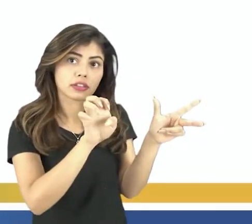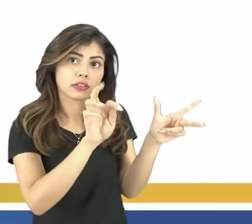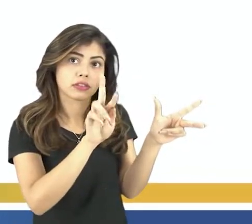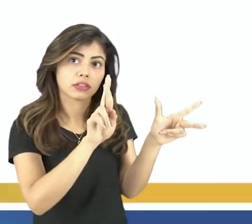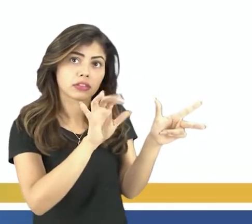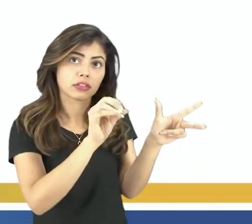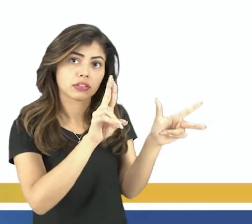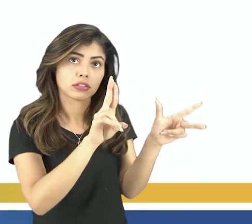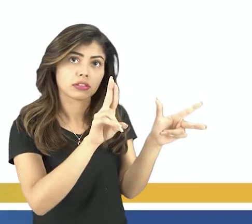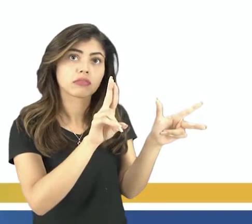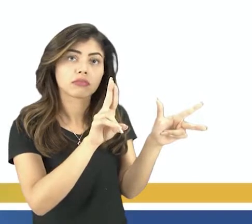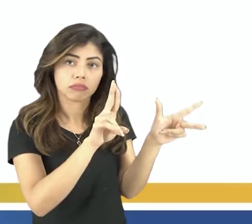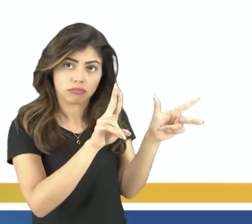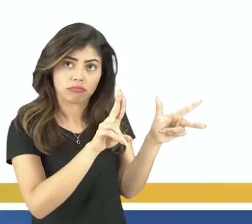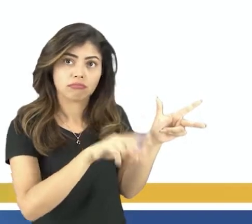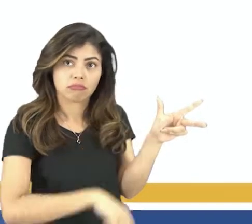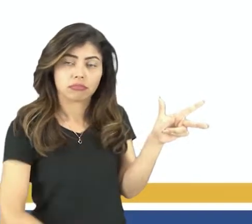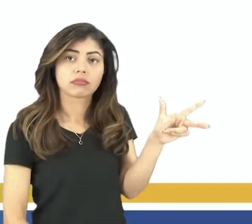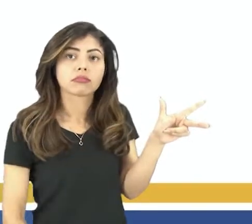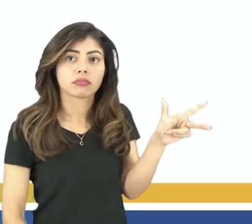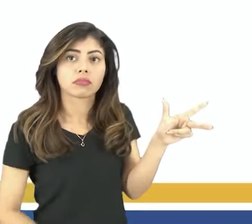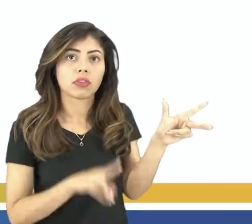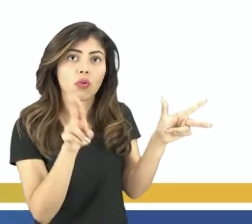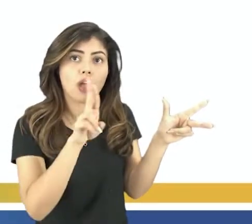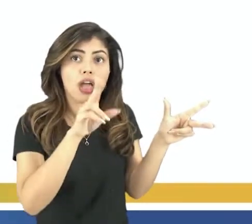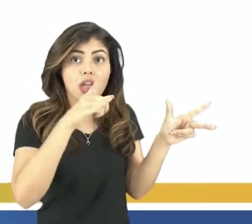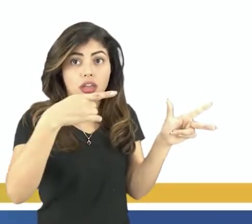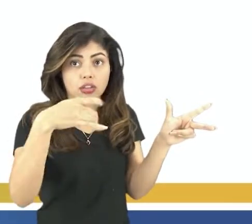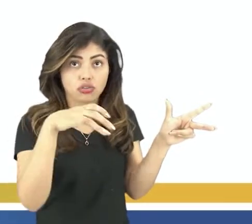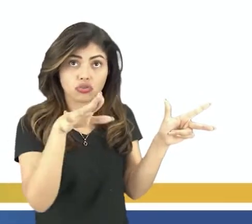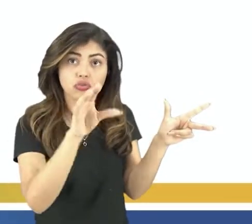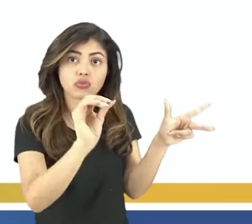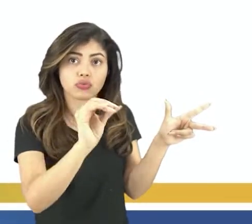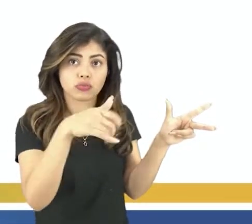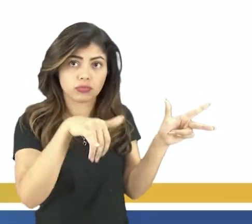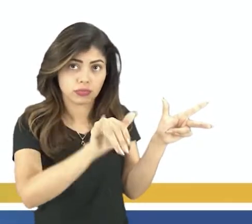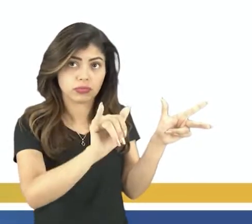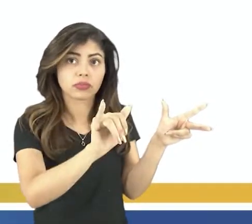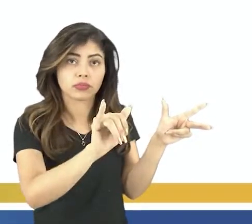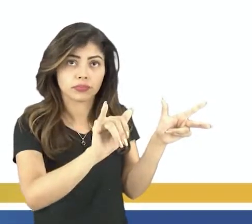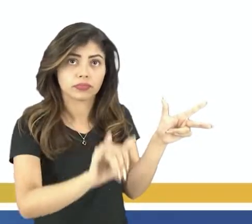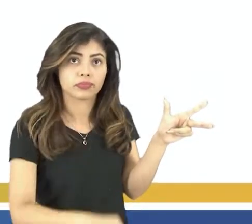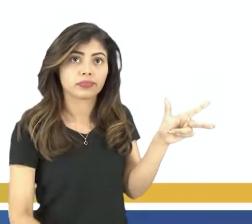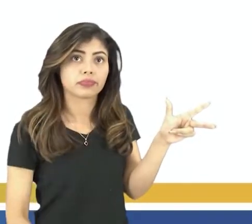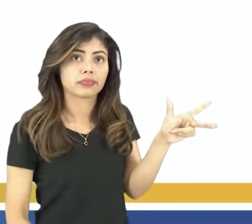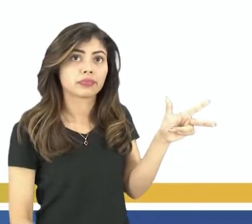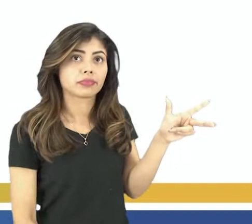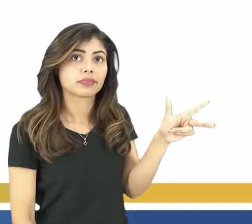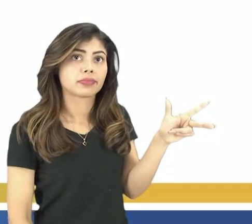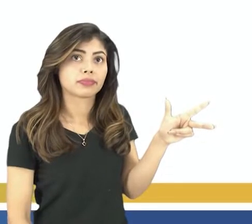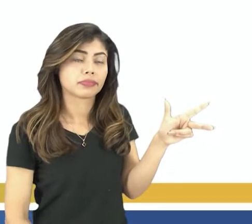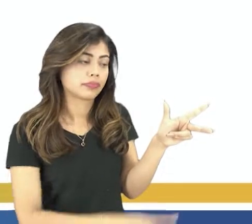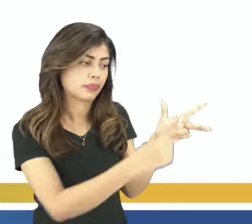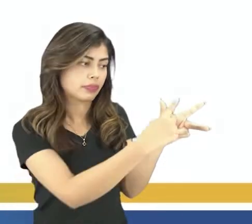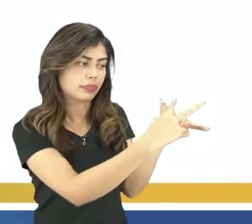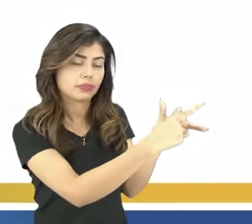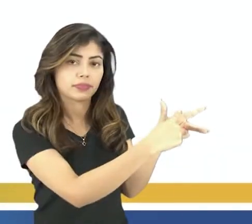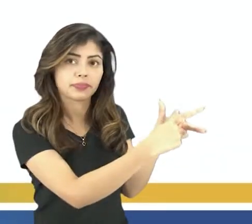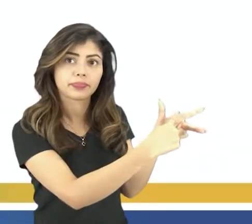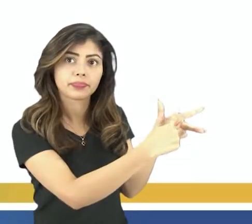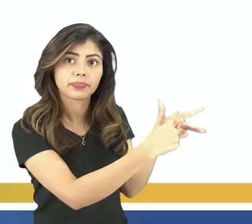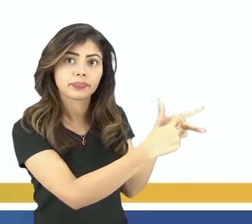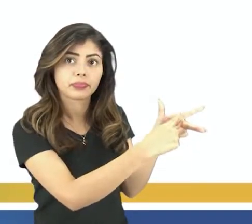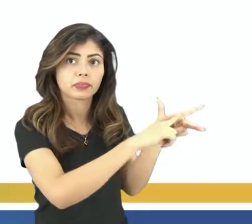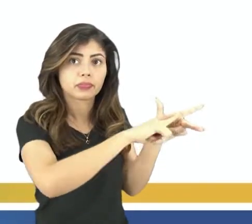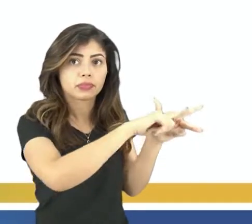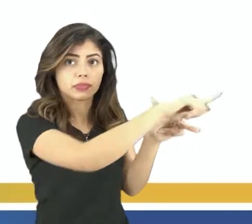gráficos normais, esse vetor que fica para cima a gente chama de eixo Y. O segundo, a gente tem um dedo indicador,